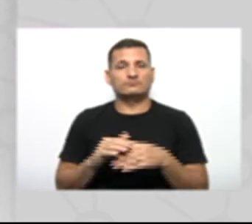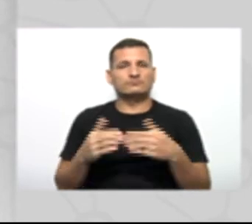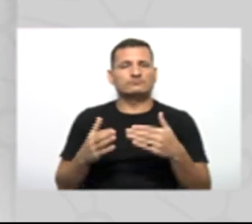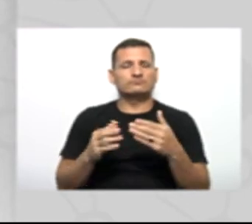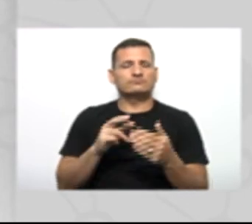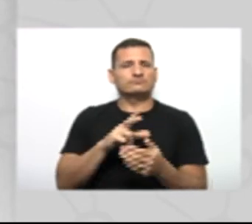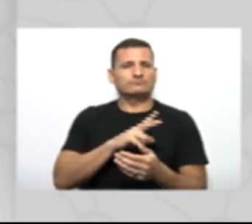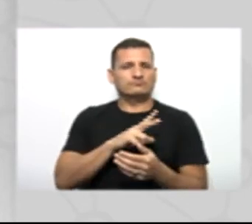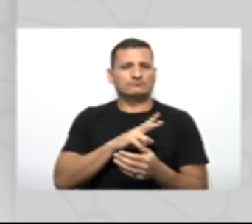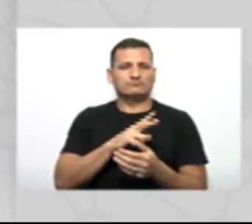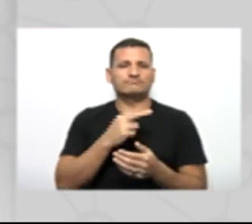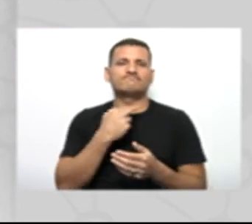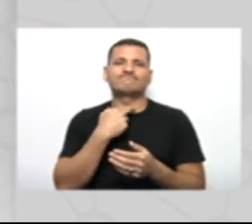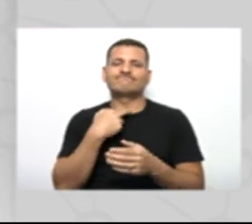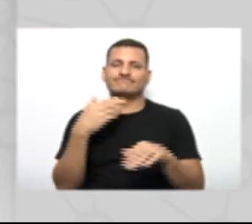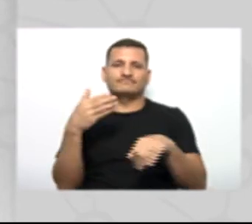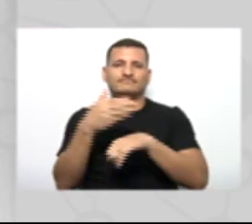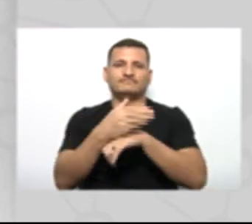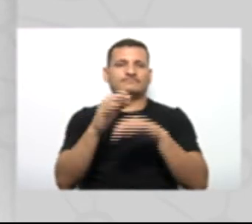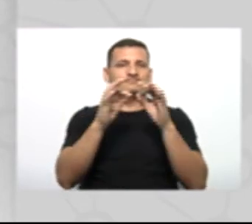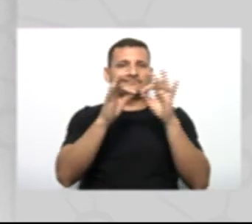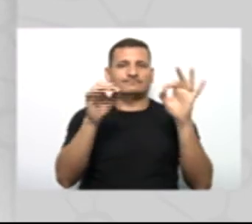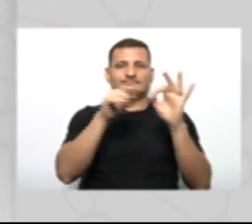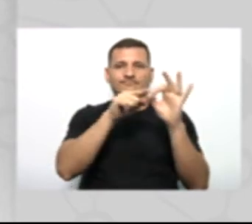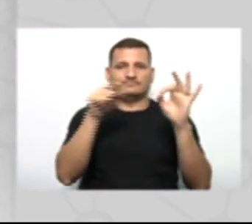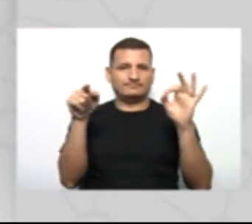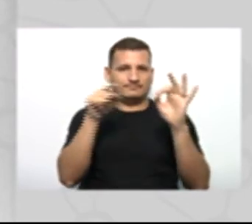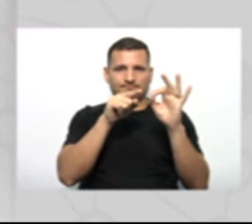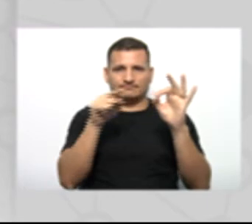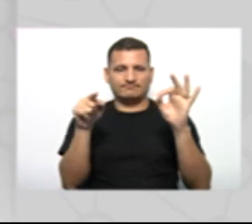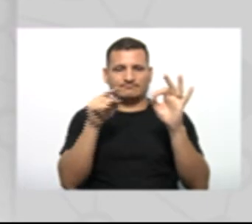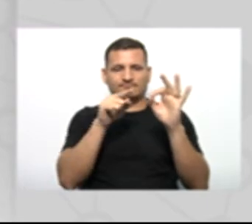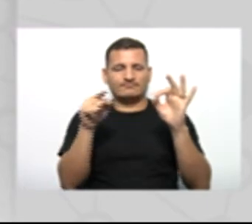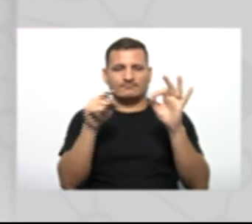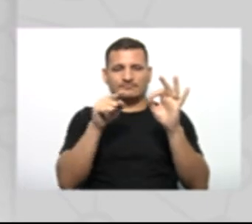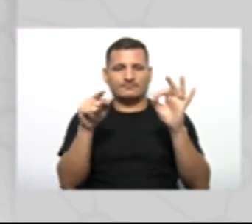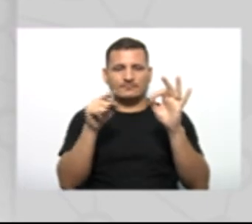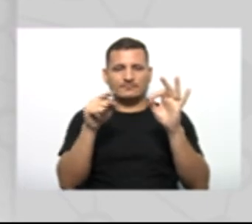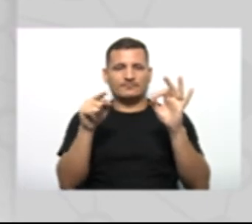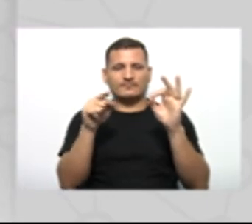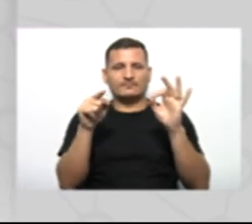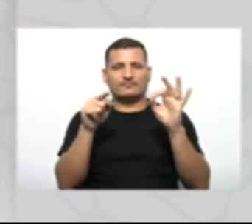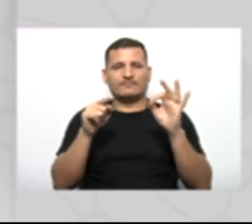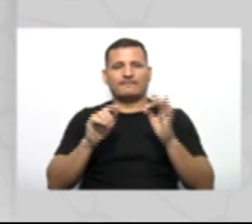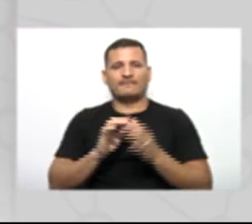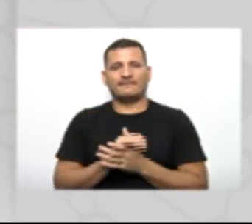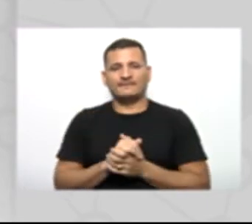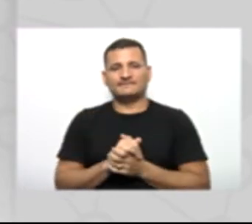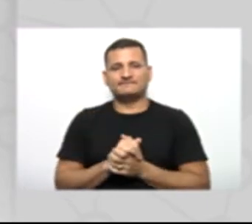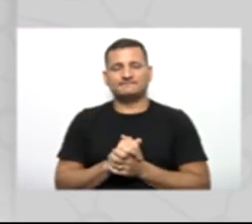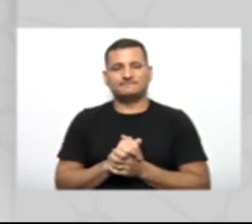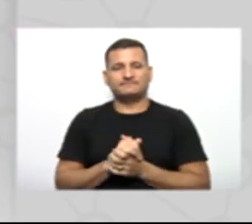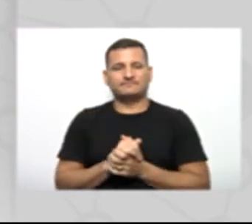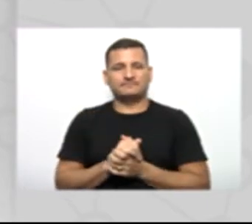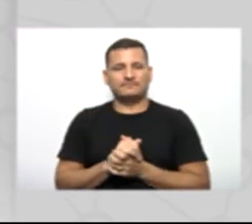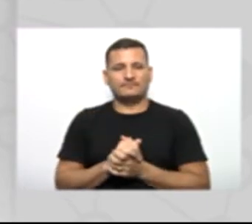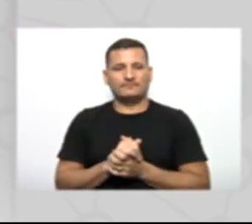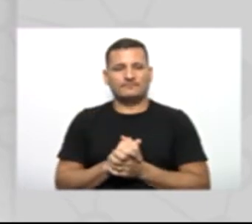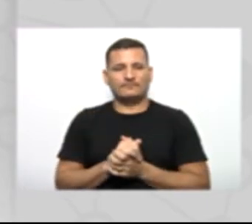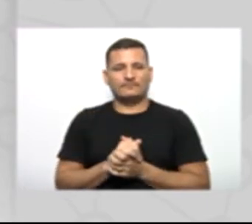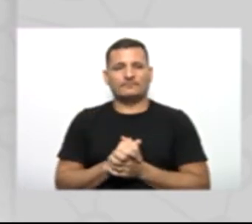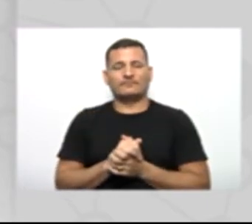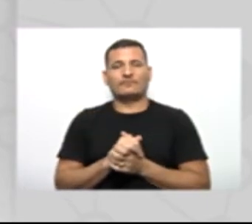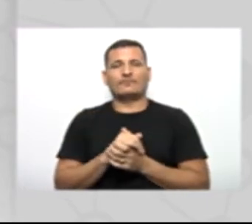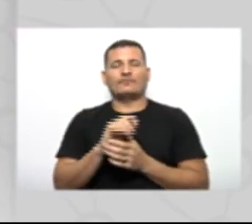não pode ser acessado dessa forma aqui diretamente, certo? Não faça isso daqui porque não vai dar certo.